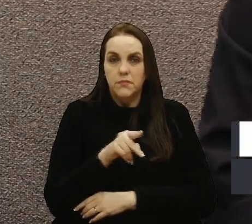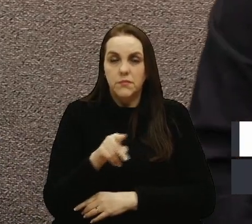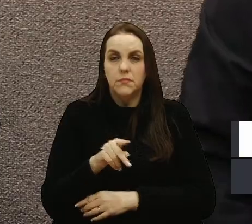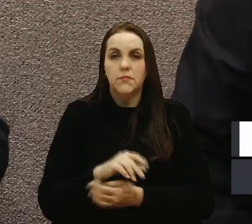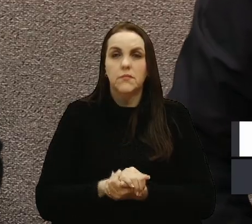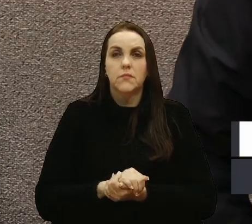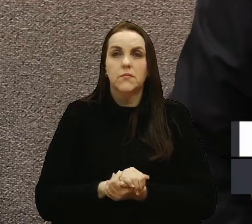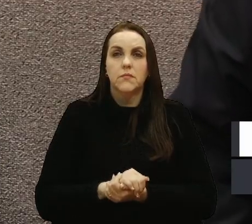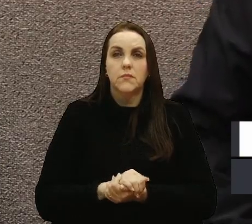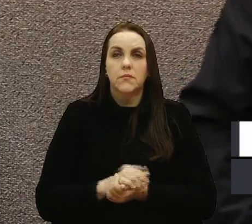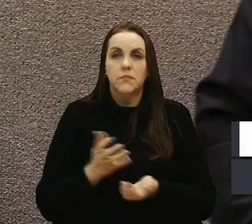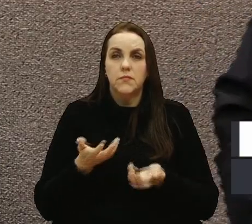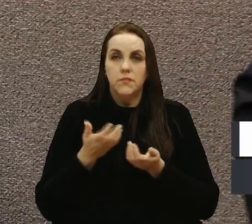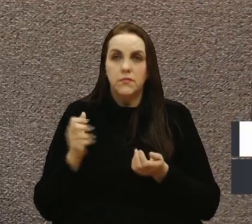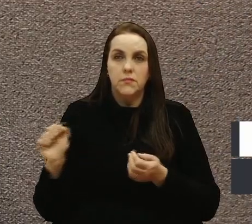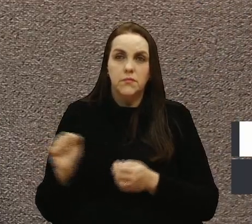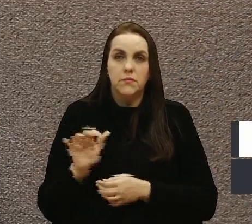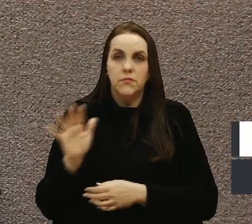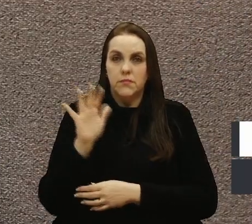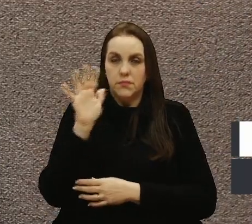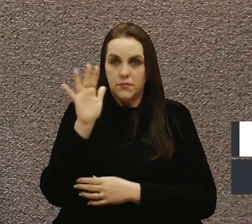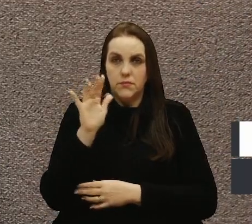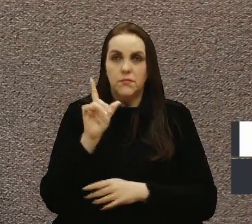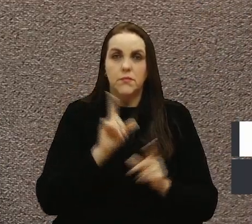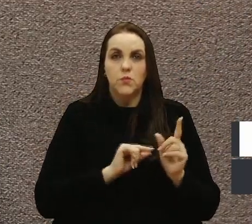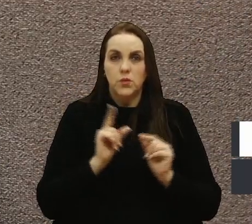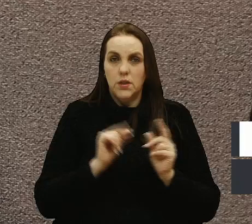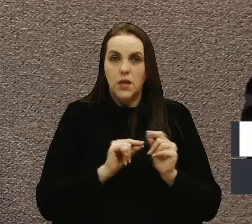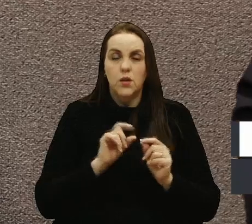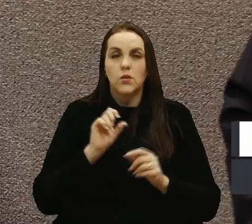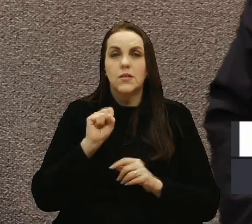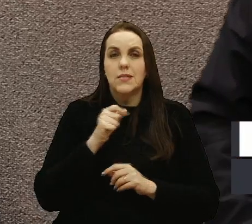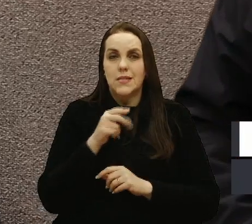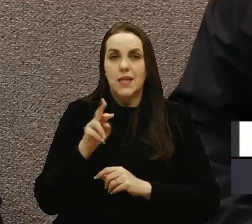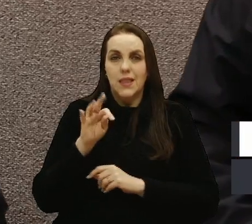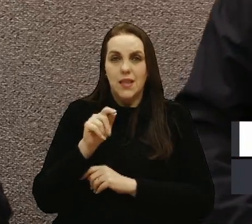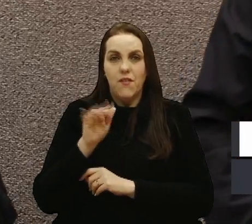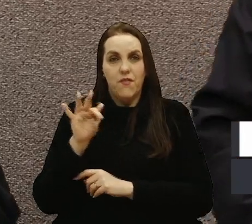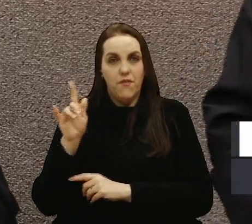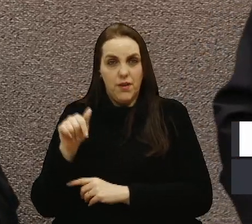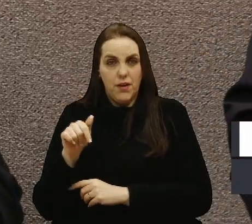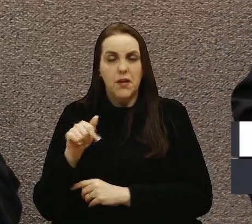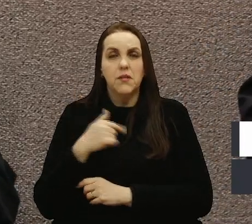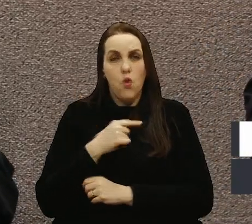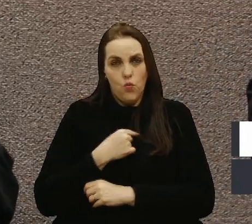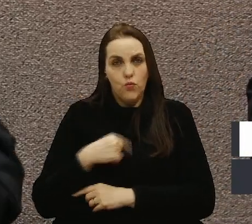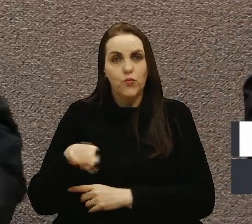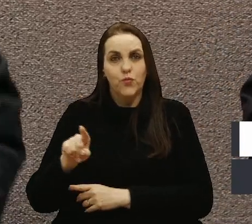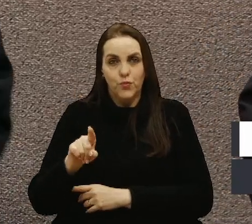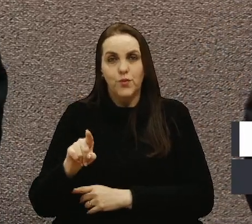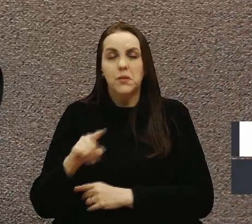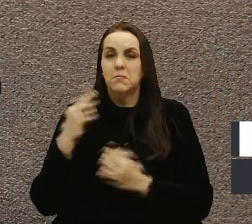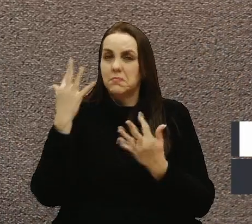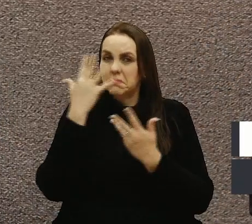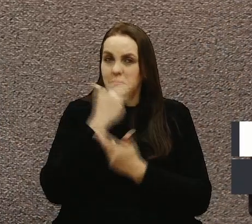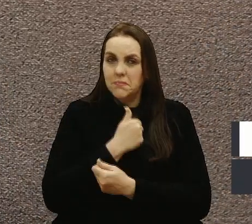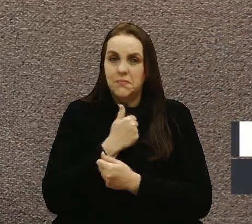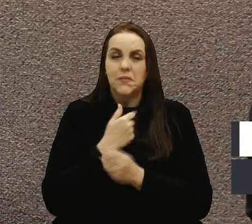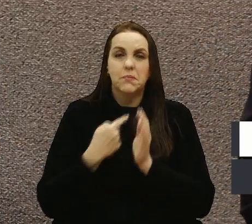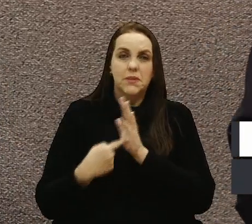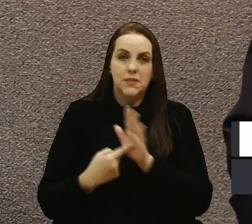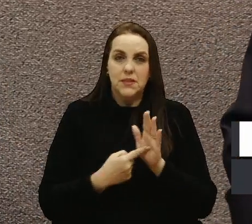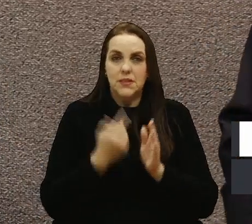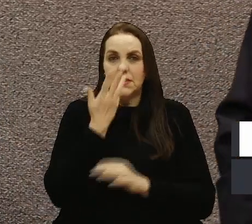quero valorizar o Murial do Santa Fé, estive lá, belíssima apresentação das crianças,